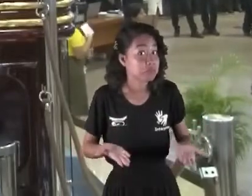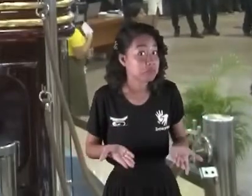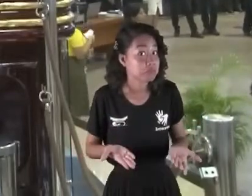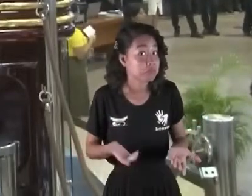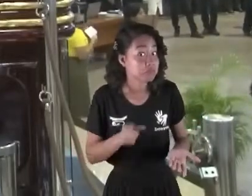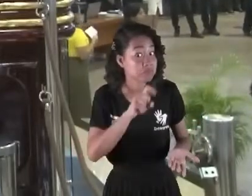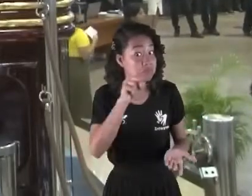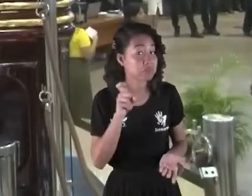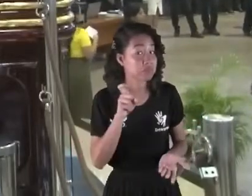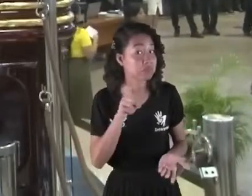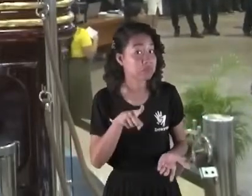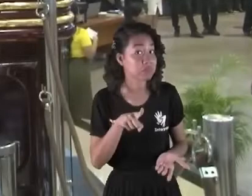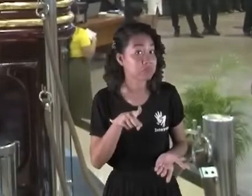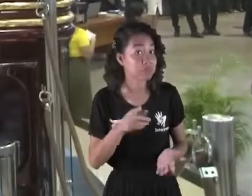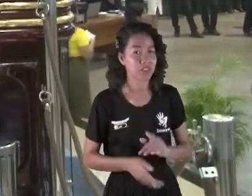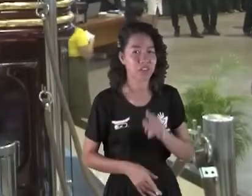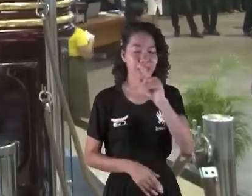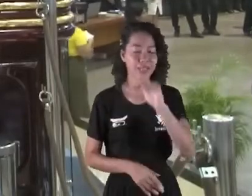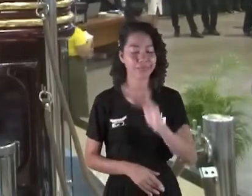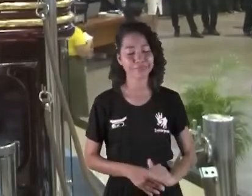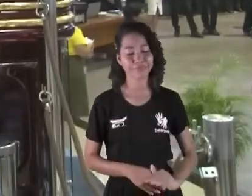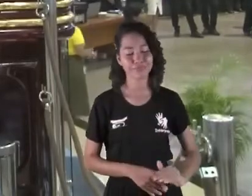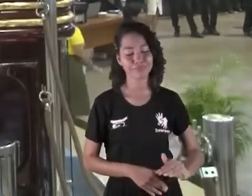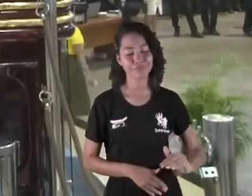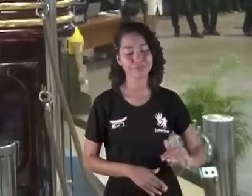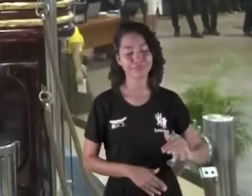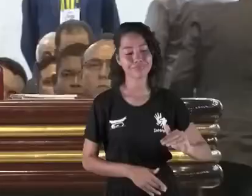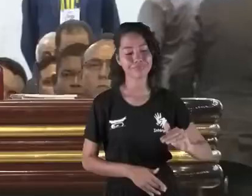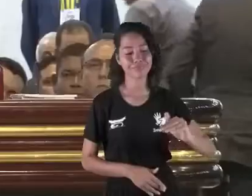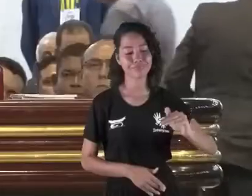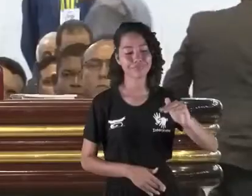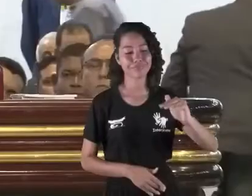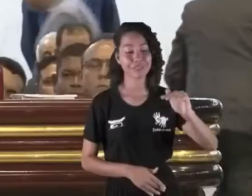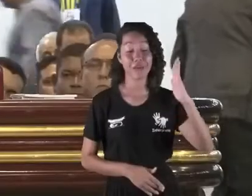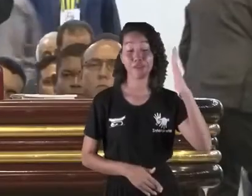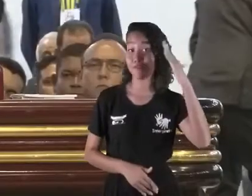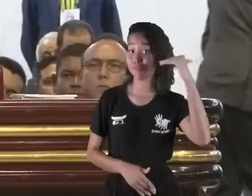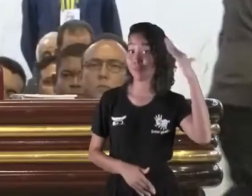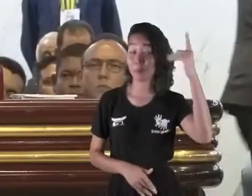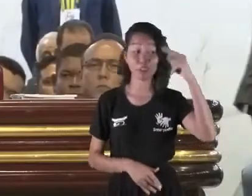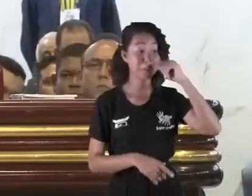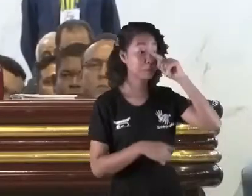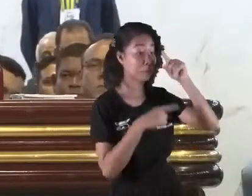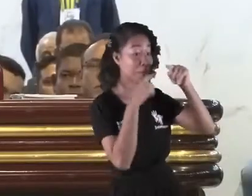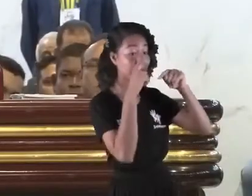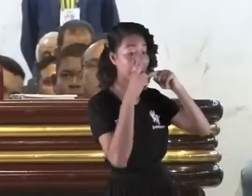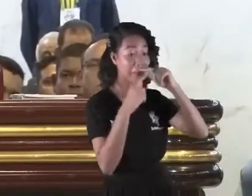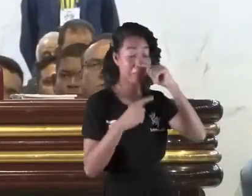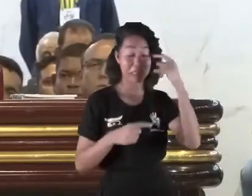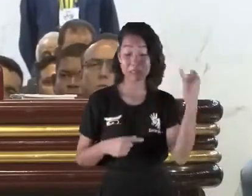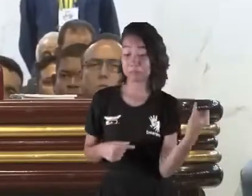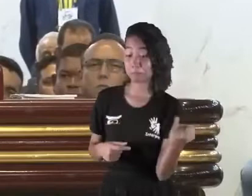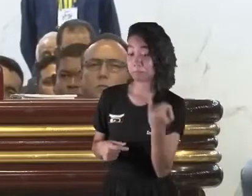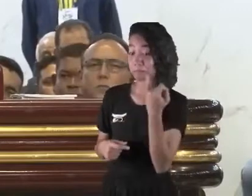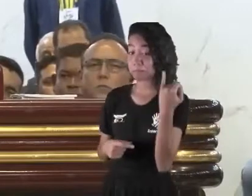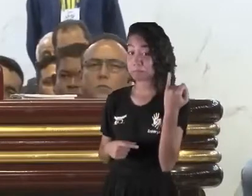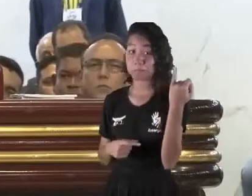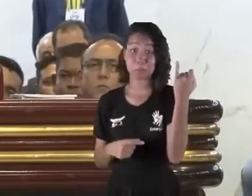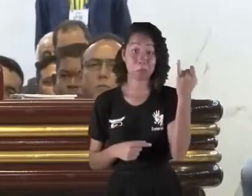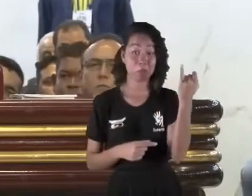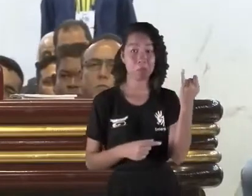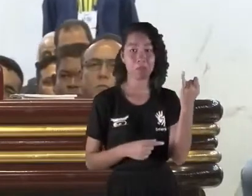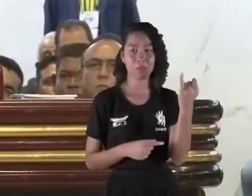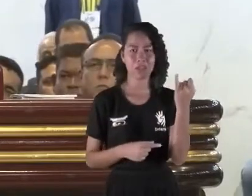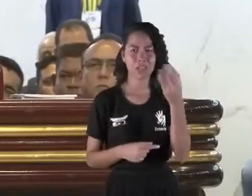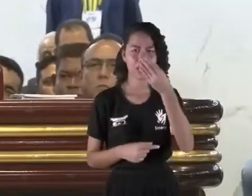Será que você ficou tão grande, tão famoso, tão importante, que já se esqueceu que